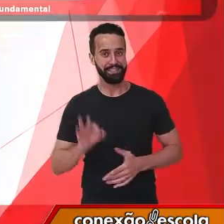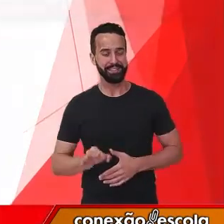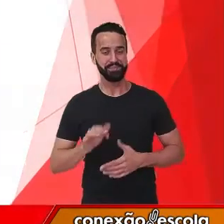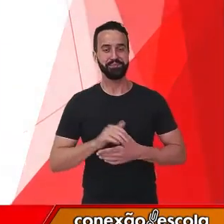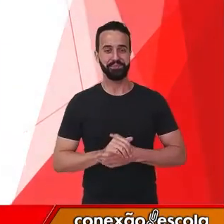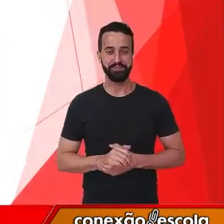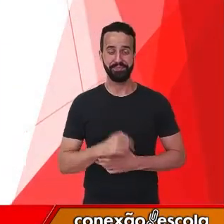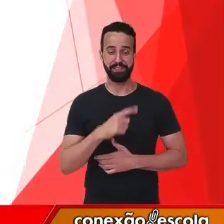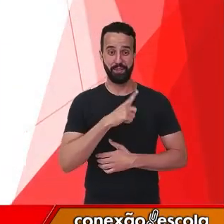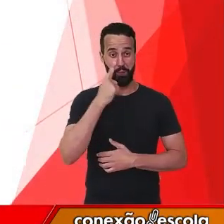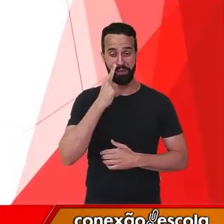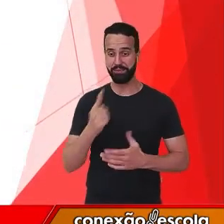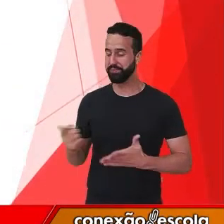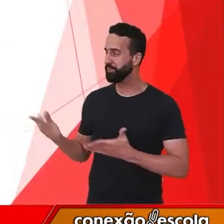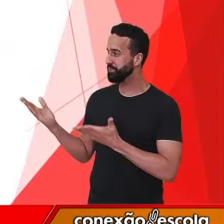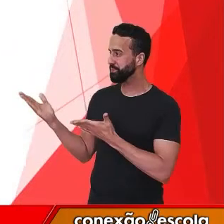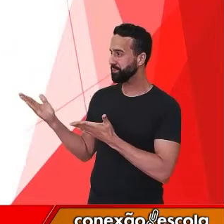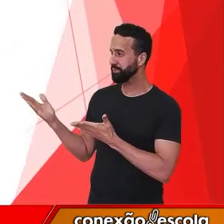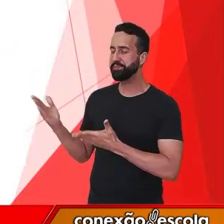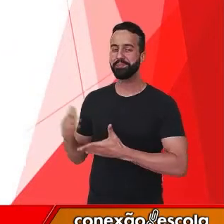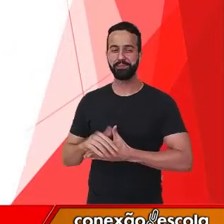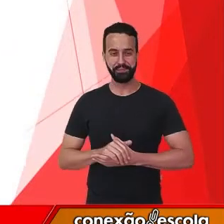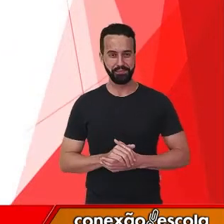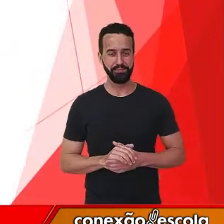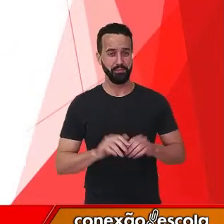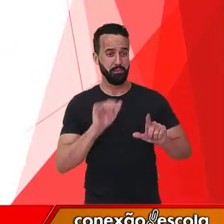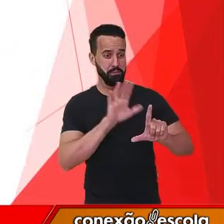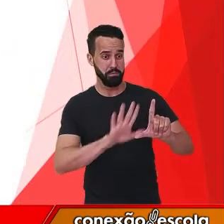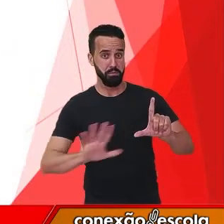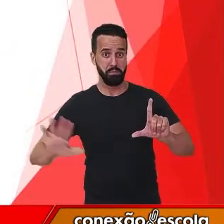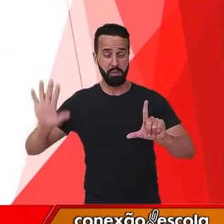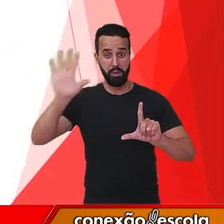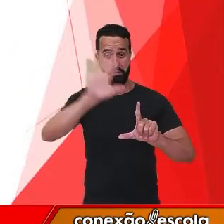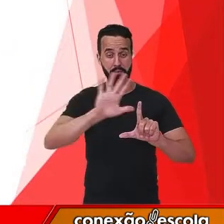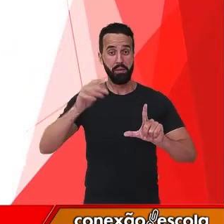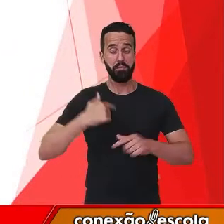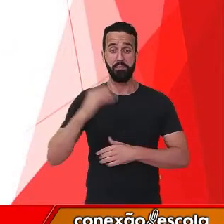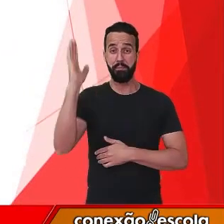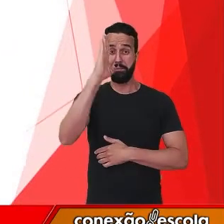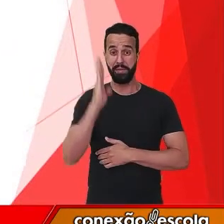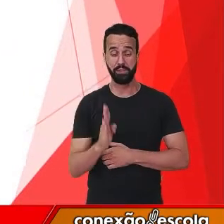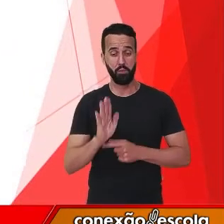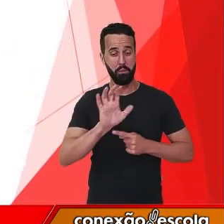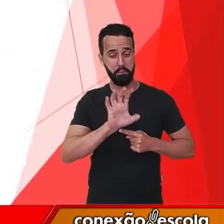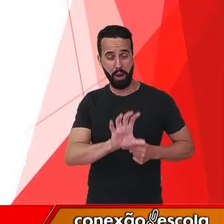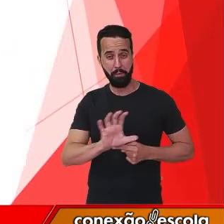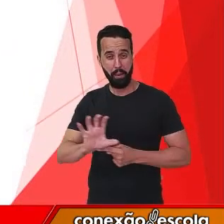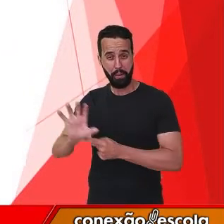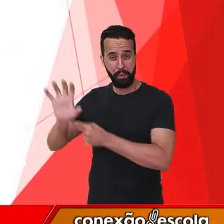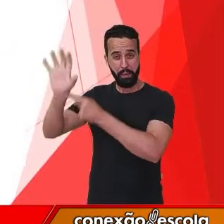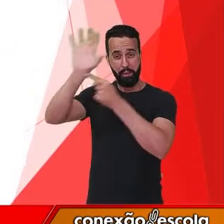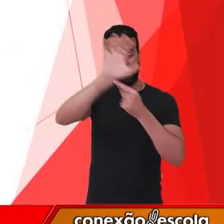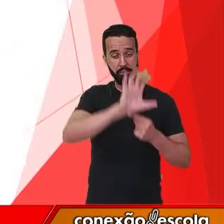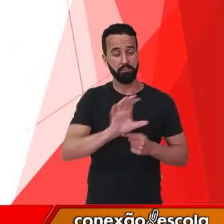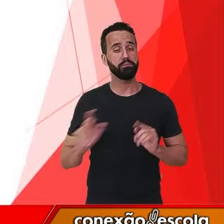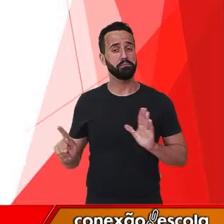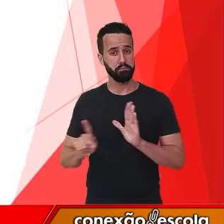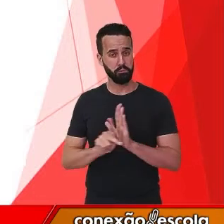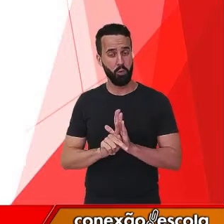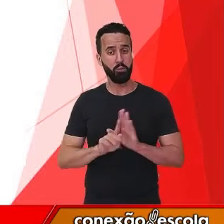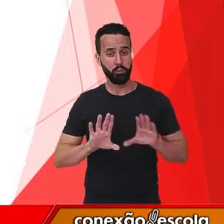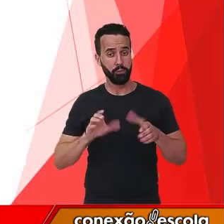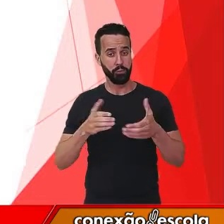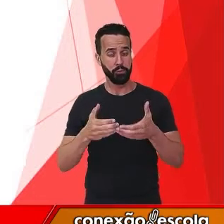nós temos um mapa aqui das grandes regiões do Brasil a estabelecidas pelo IBGE